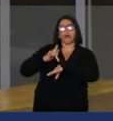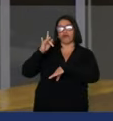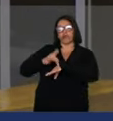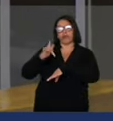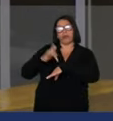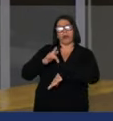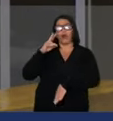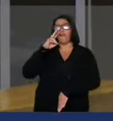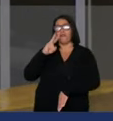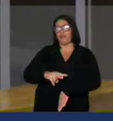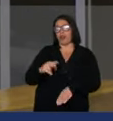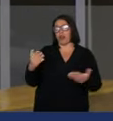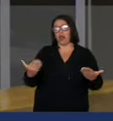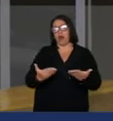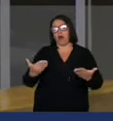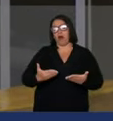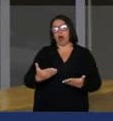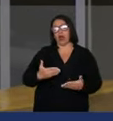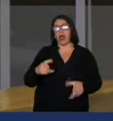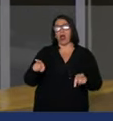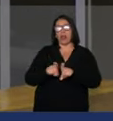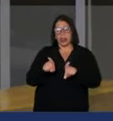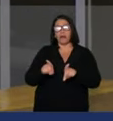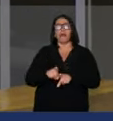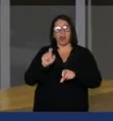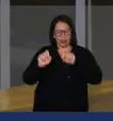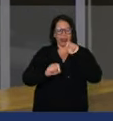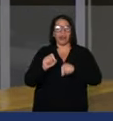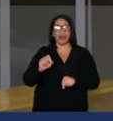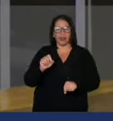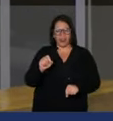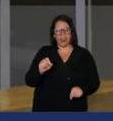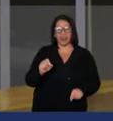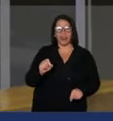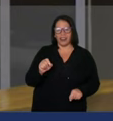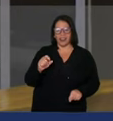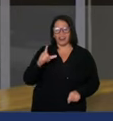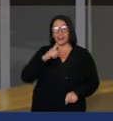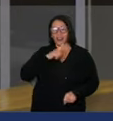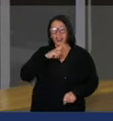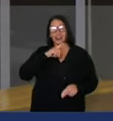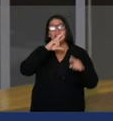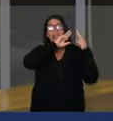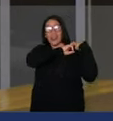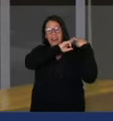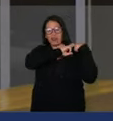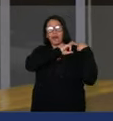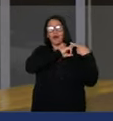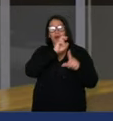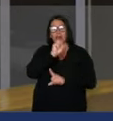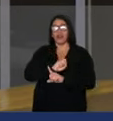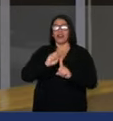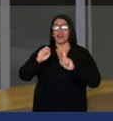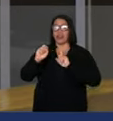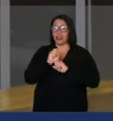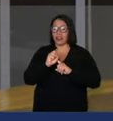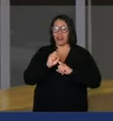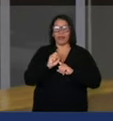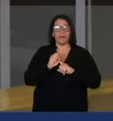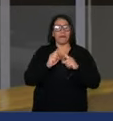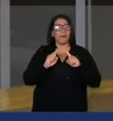vendo. E aí ele ainda fala, Lula ainda fala o seguinte, oh, eu tenho que ter responsabilidade social. Não